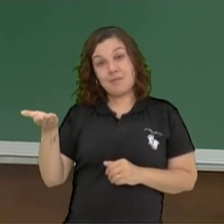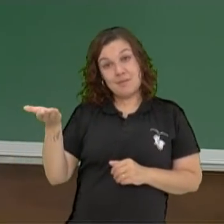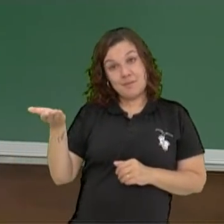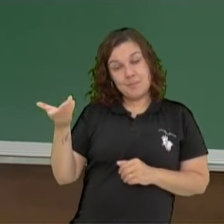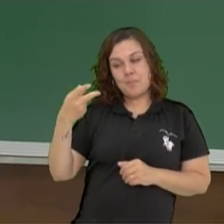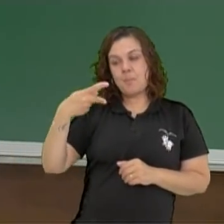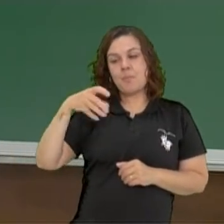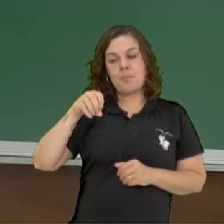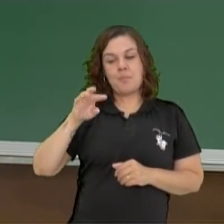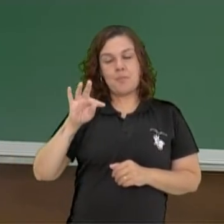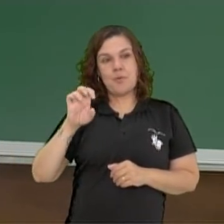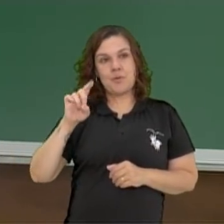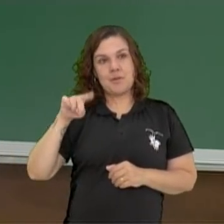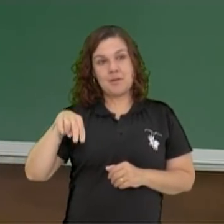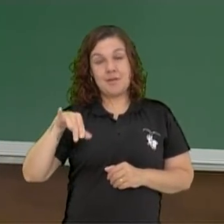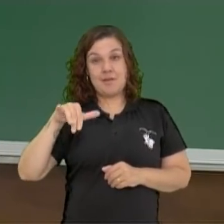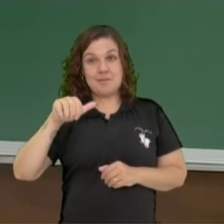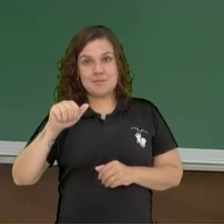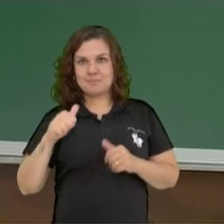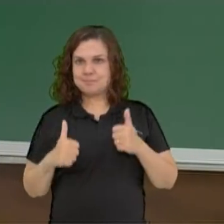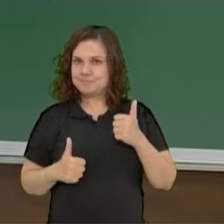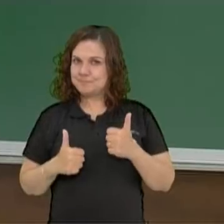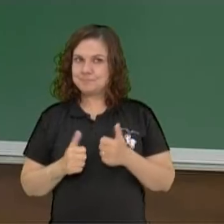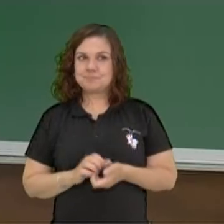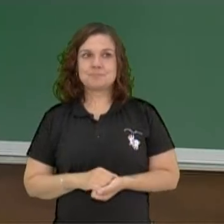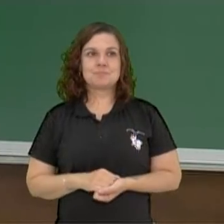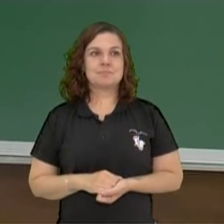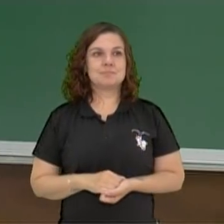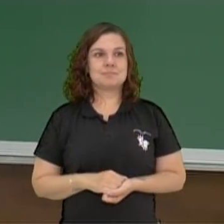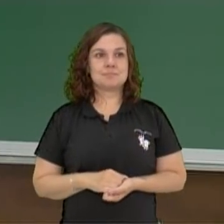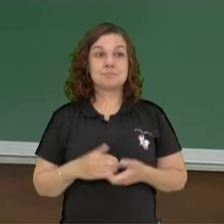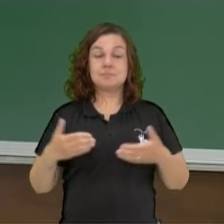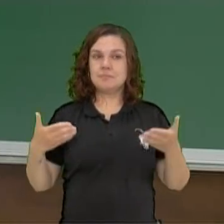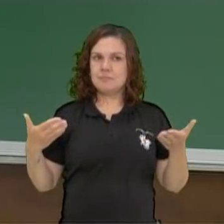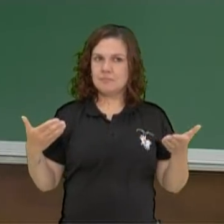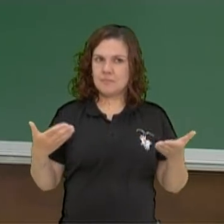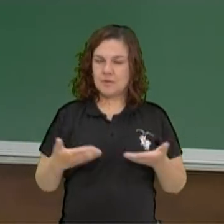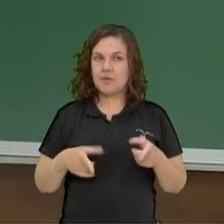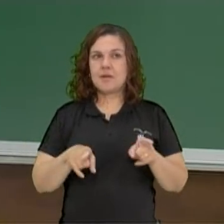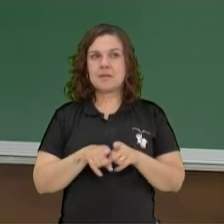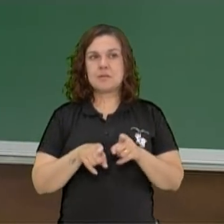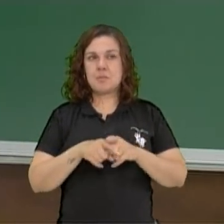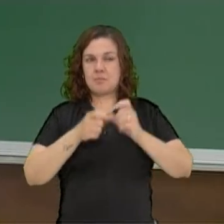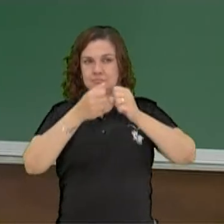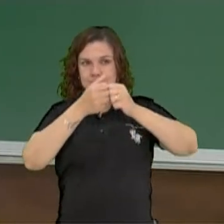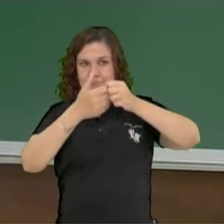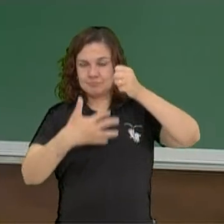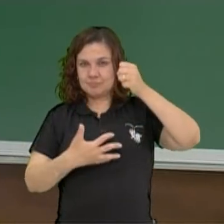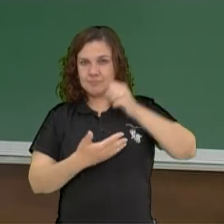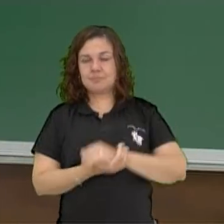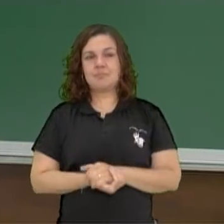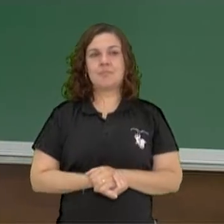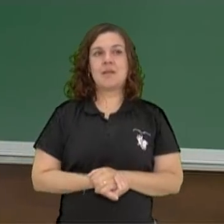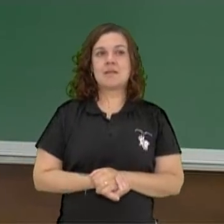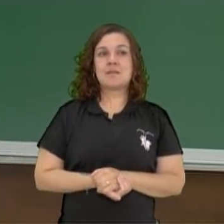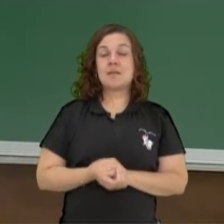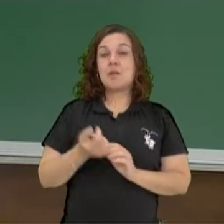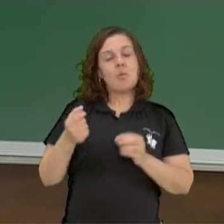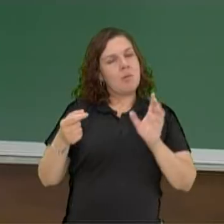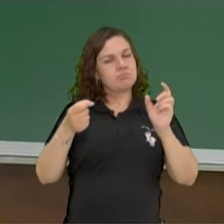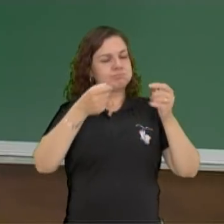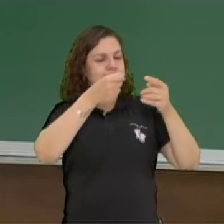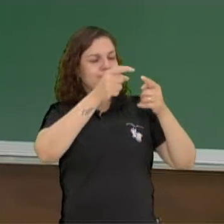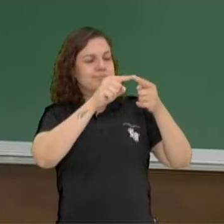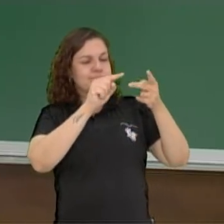a potência, beleza? Então, vamos ver um pouquinho aí das propriedades, né? As propriedades das potências, né,